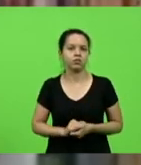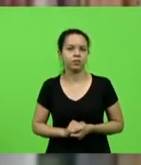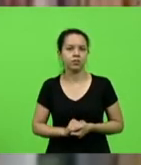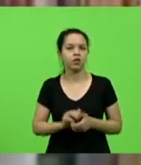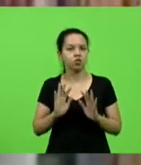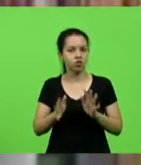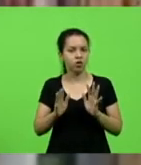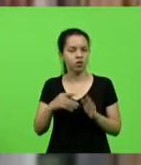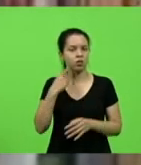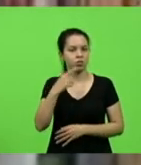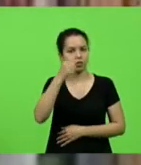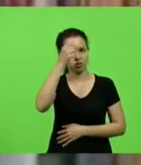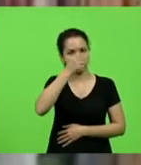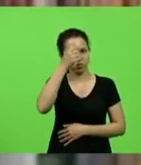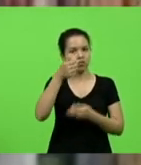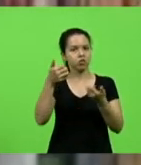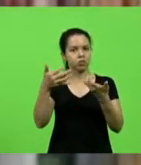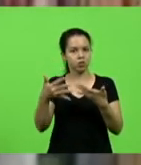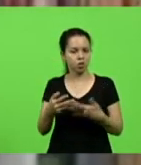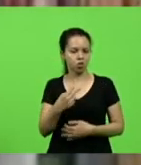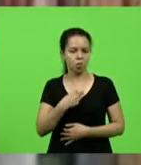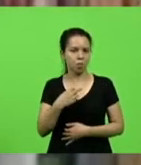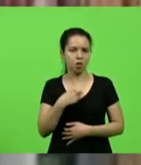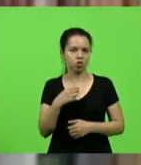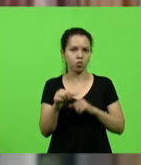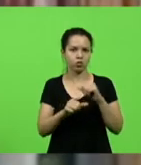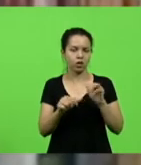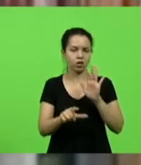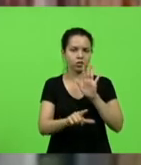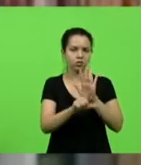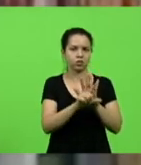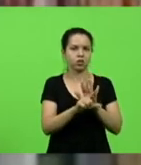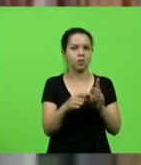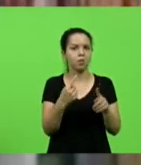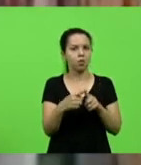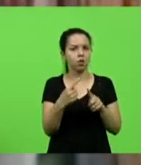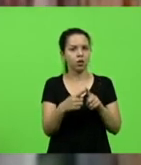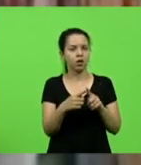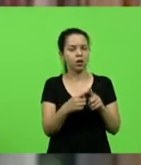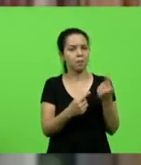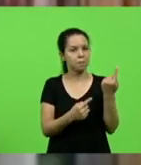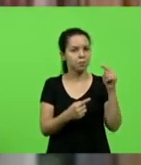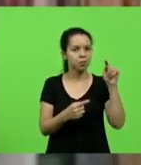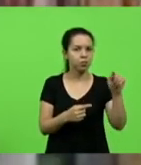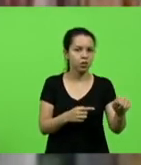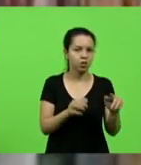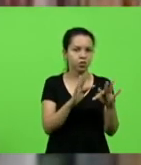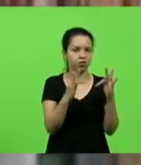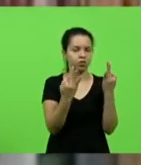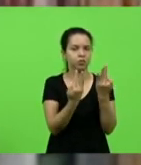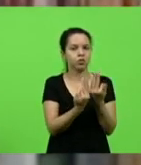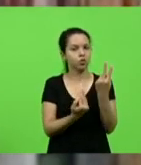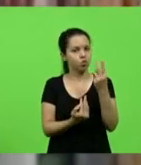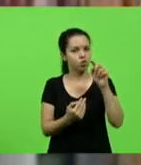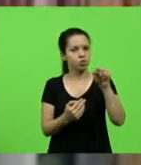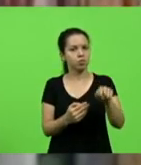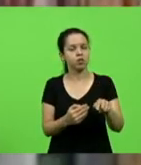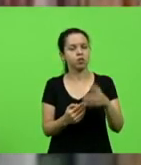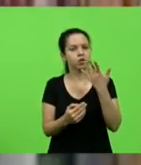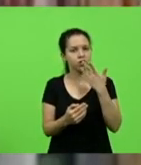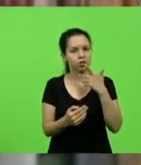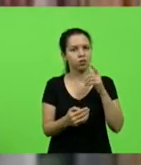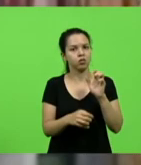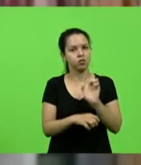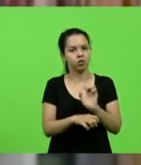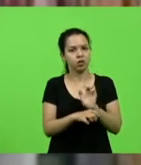não podemos mudar a legislação por causa de 1.000 famílias ou de 2.000 crianças em um estado tão grande.